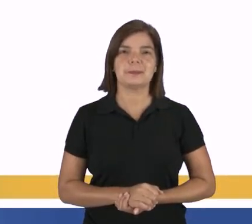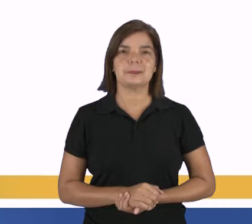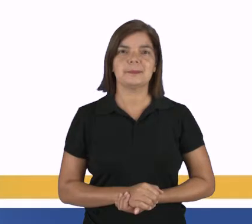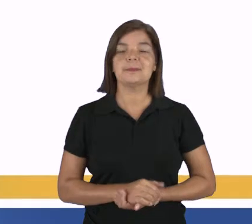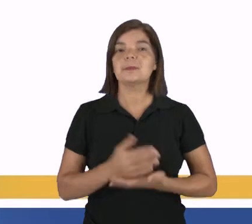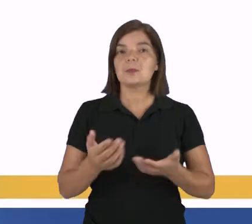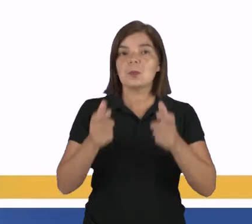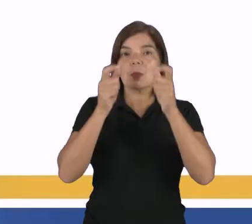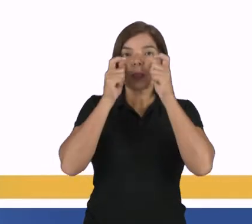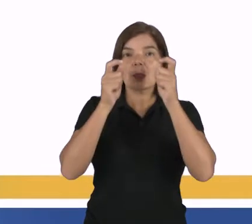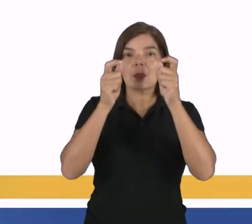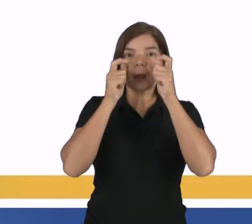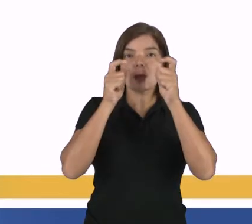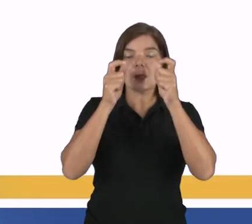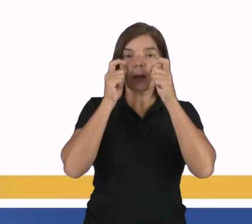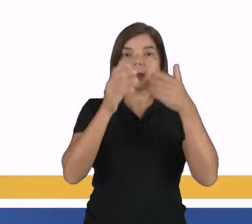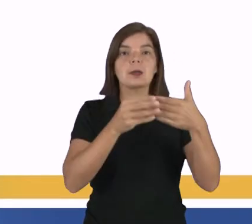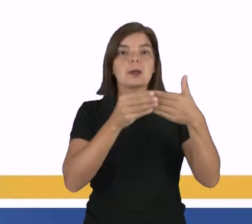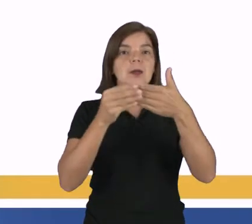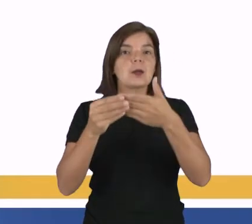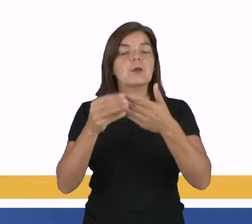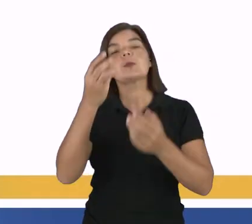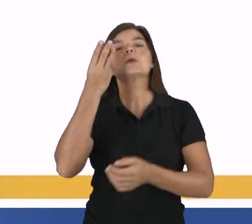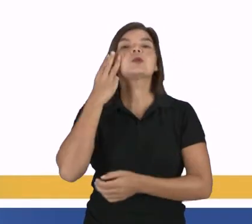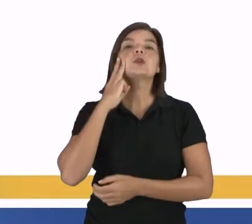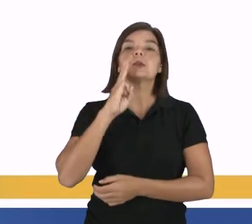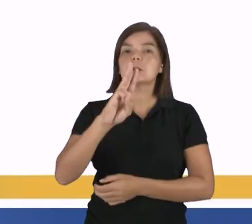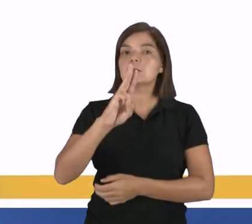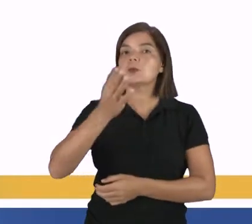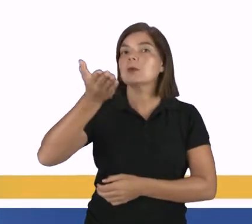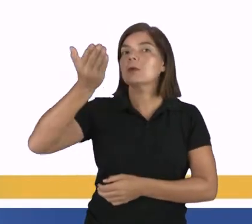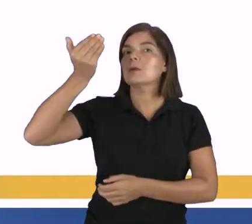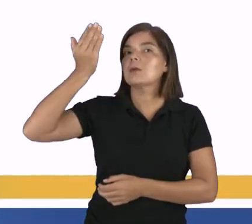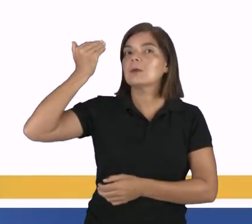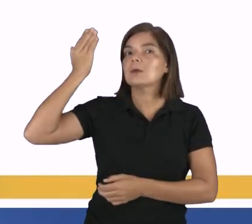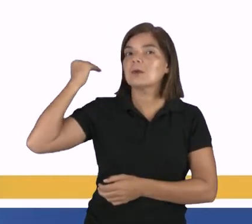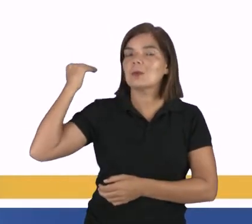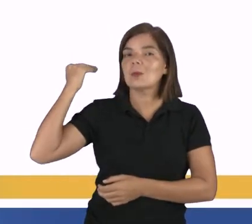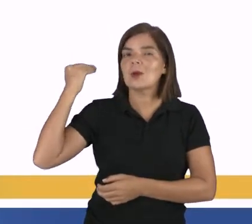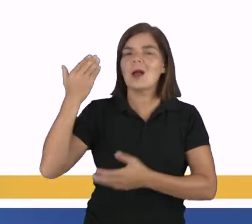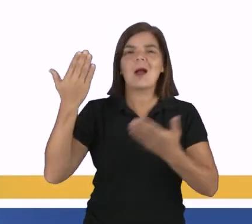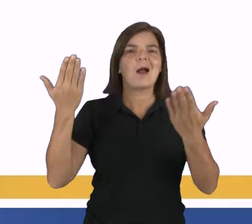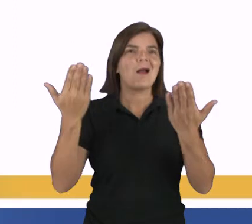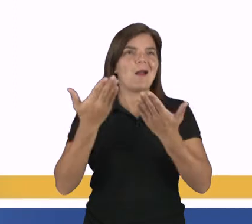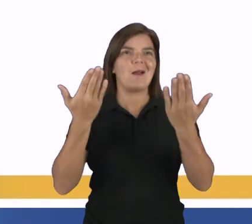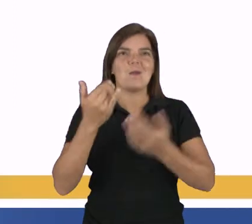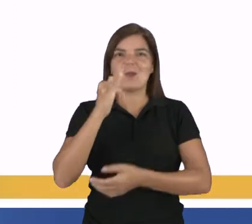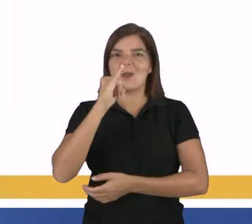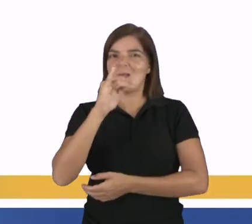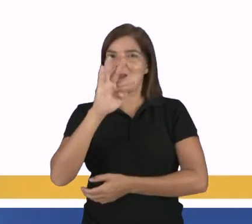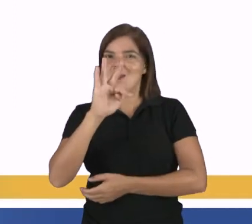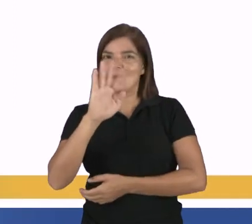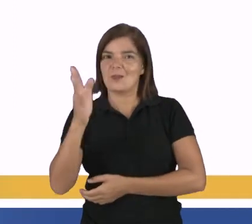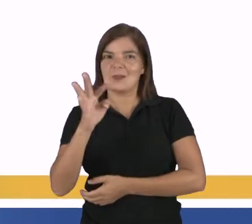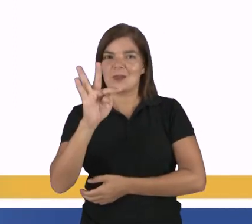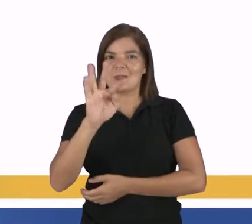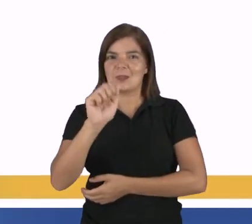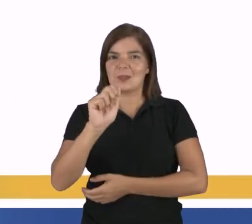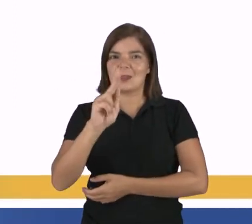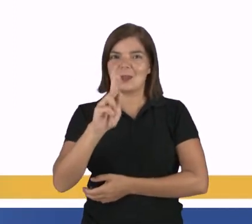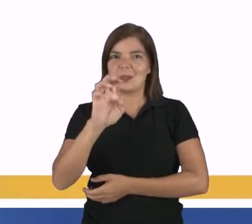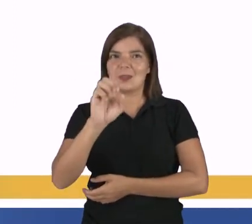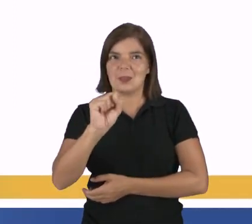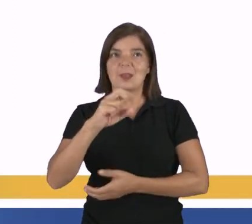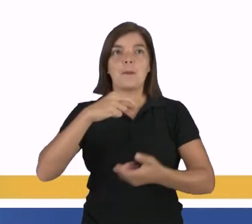there. Atenção aqui, se levamos 3 dias, está no passado. Então, agora não vou mais dizer it takes, e sim it